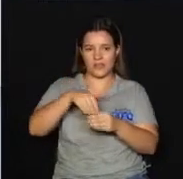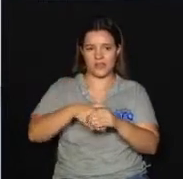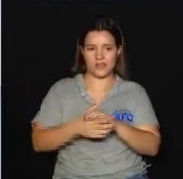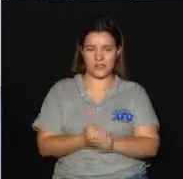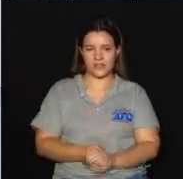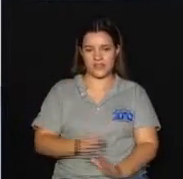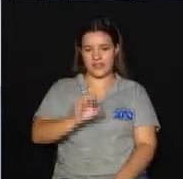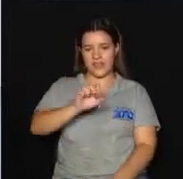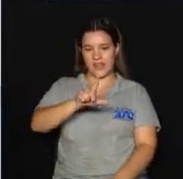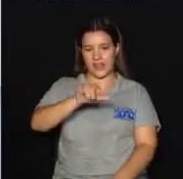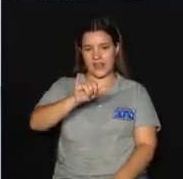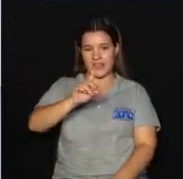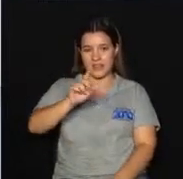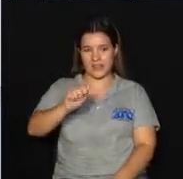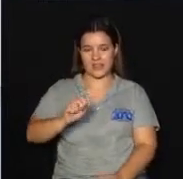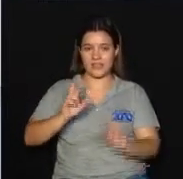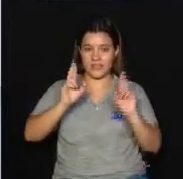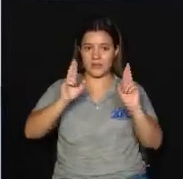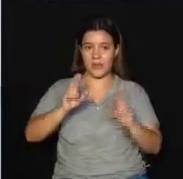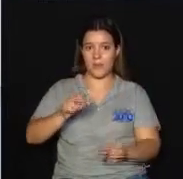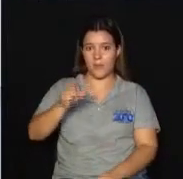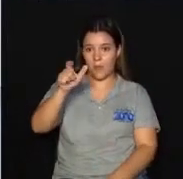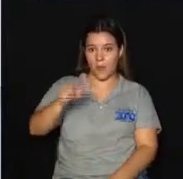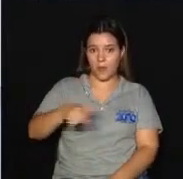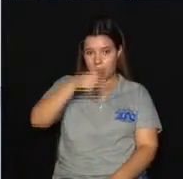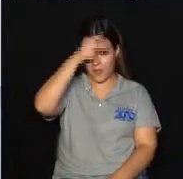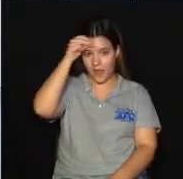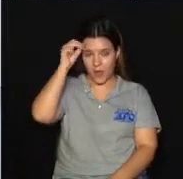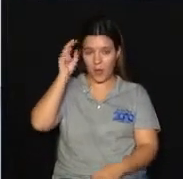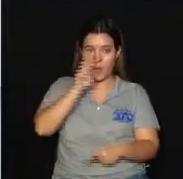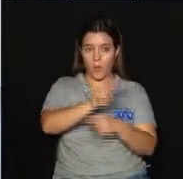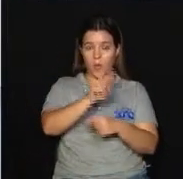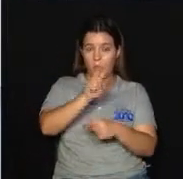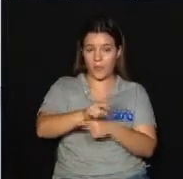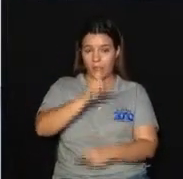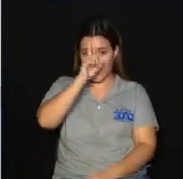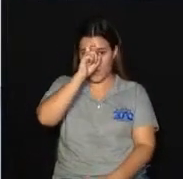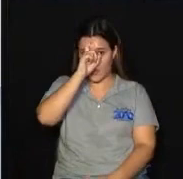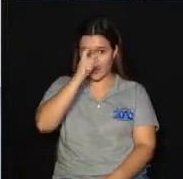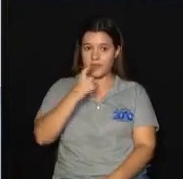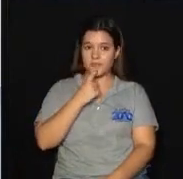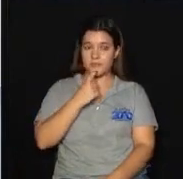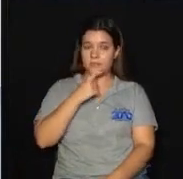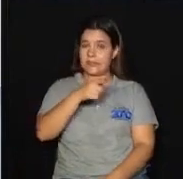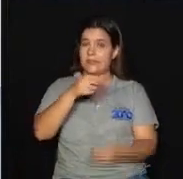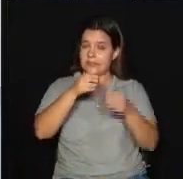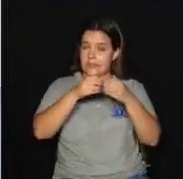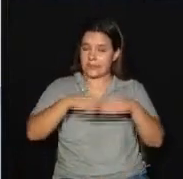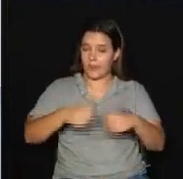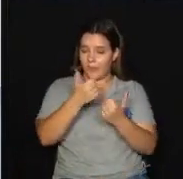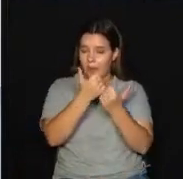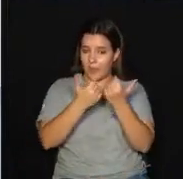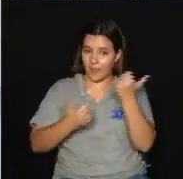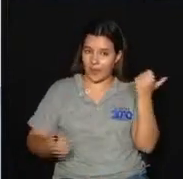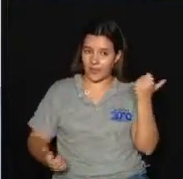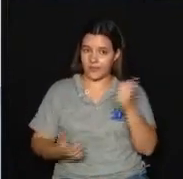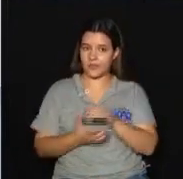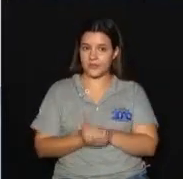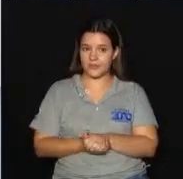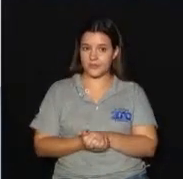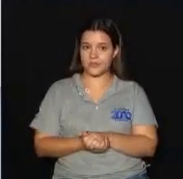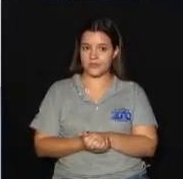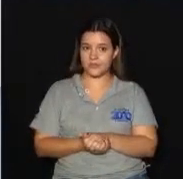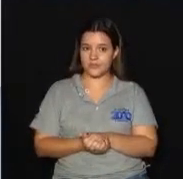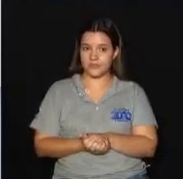Venturato, da Vila Brandina, espero que o prefeito que ganhar cuide dos hospitais de Campinas, porque está precário. Então, a